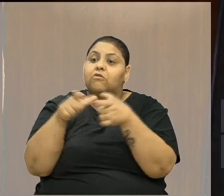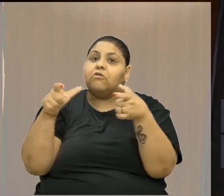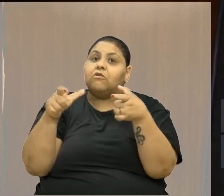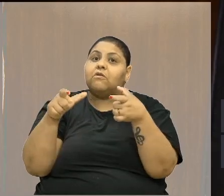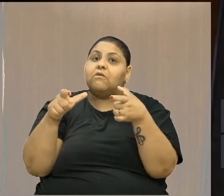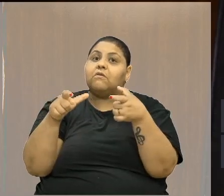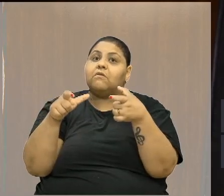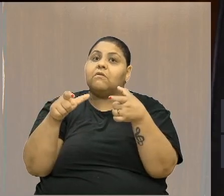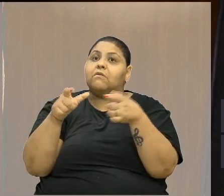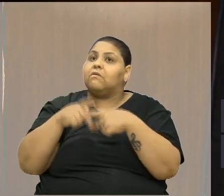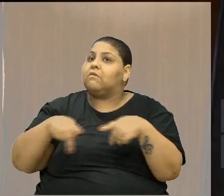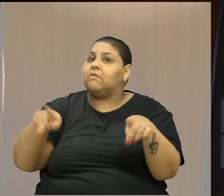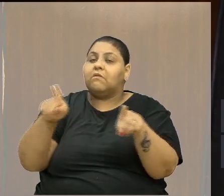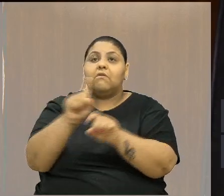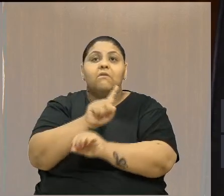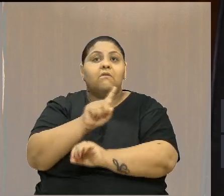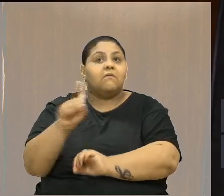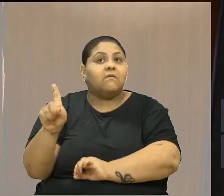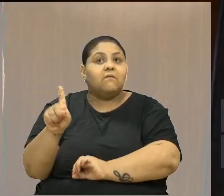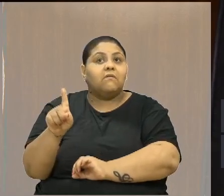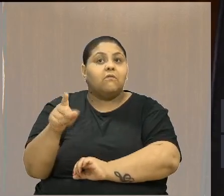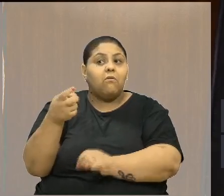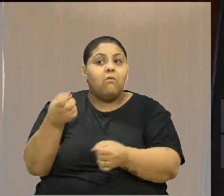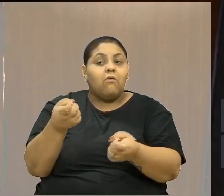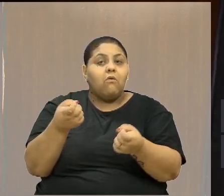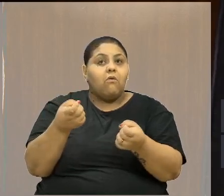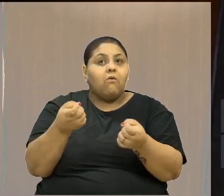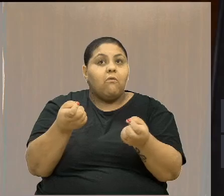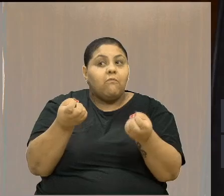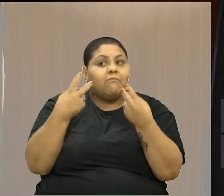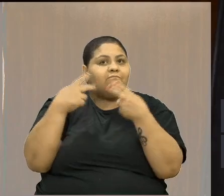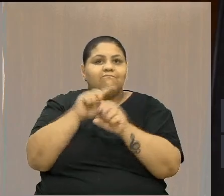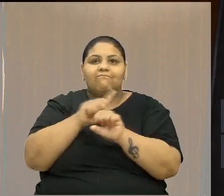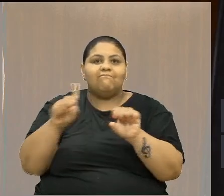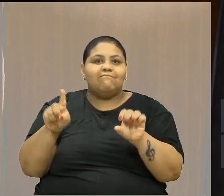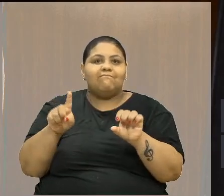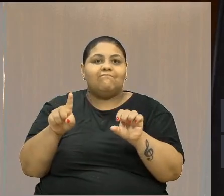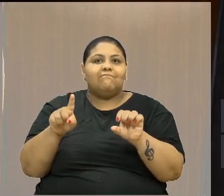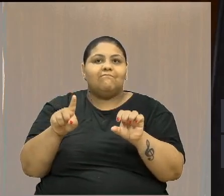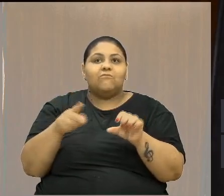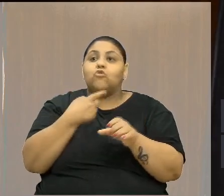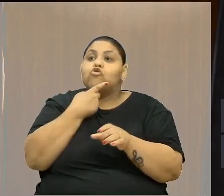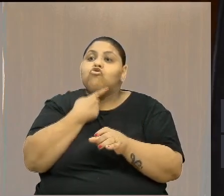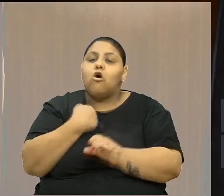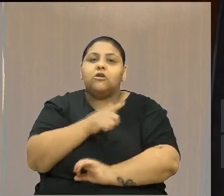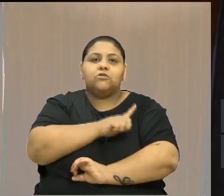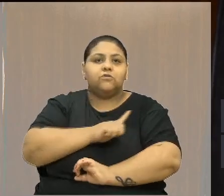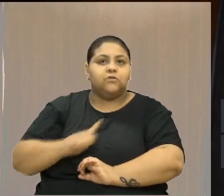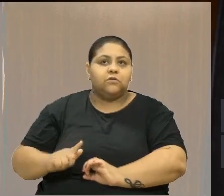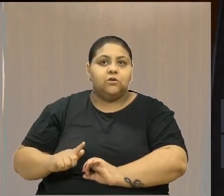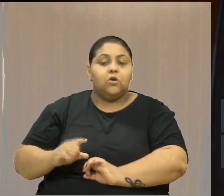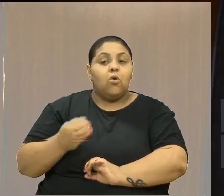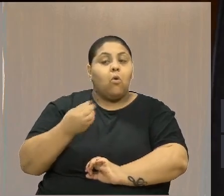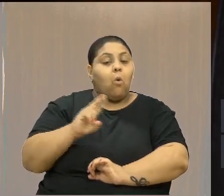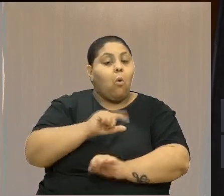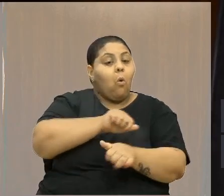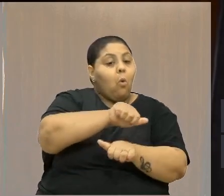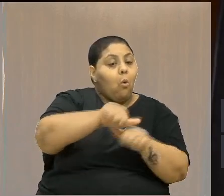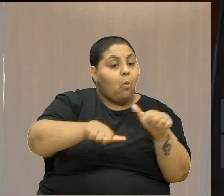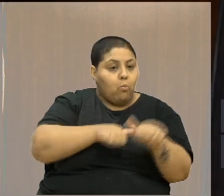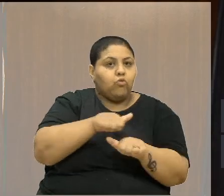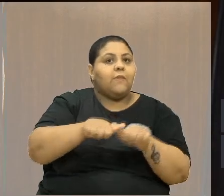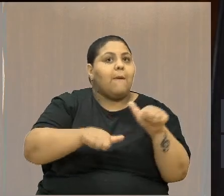da população foi percebido, não está satisfeito com o seu governo. Então, ou vai ter que mudar e